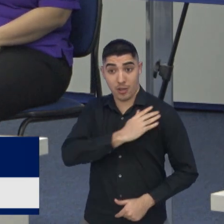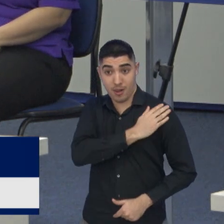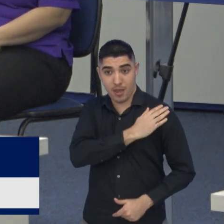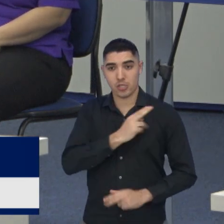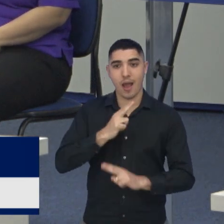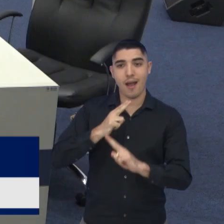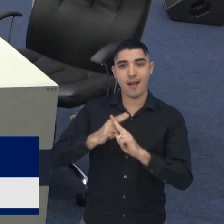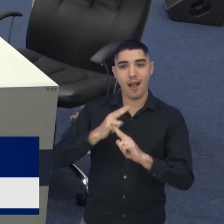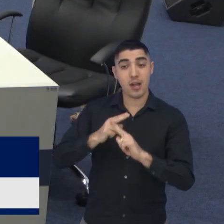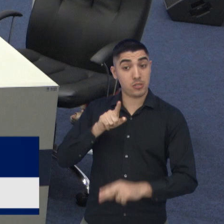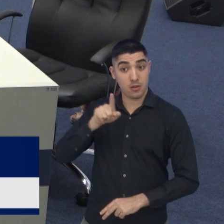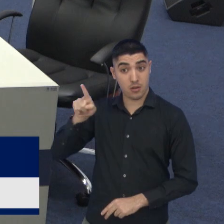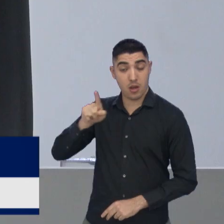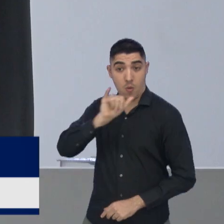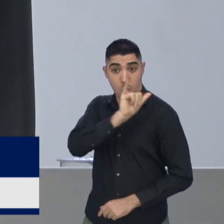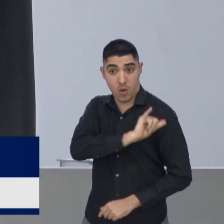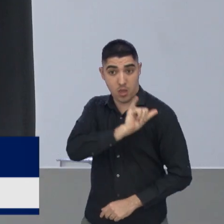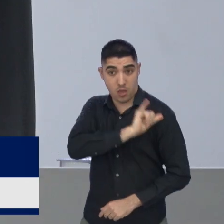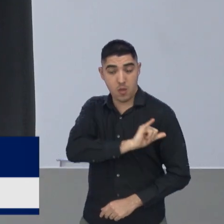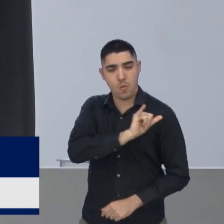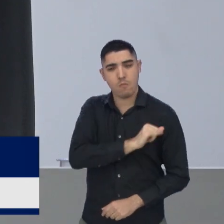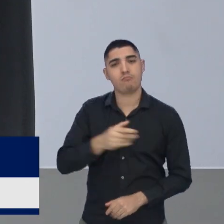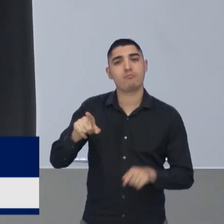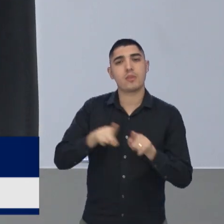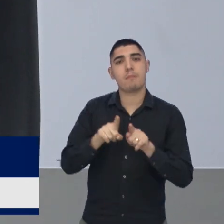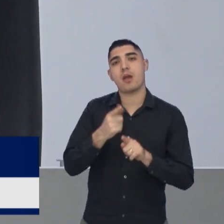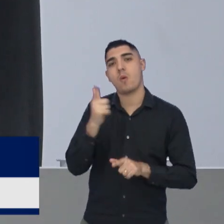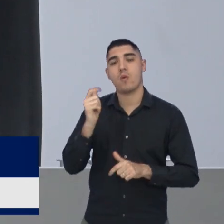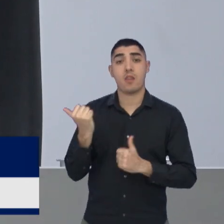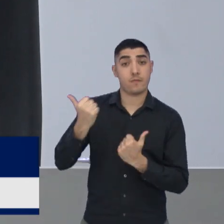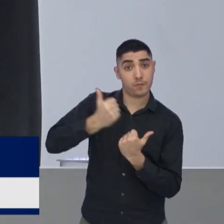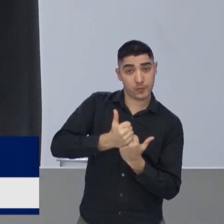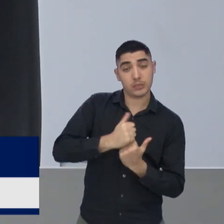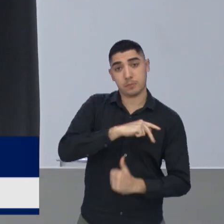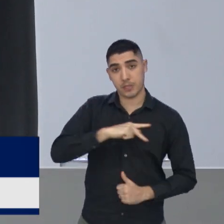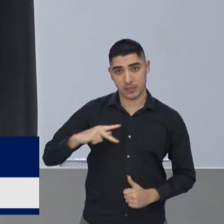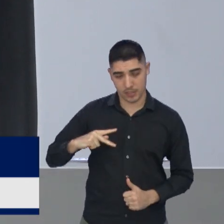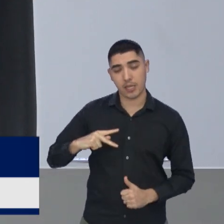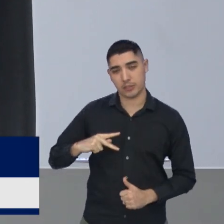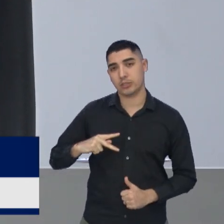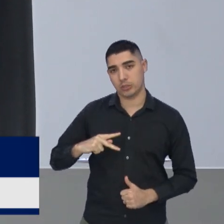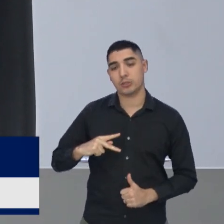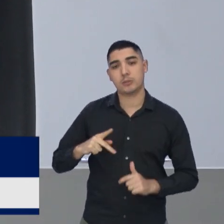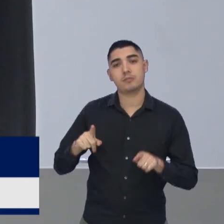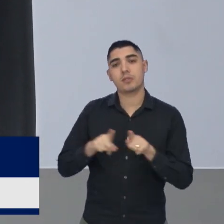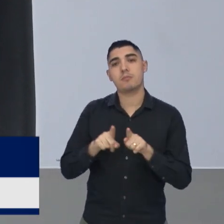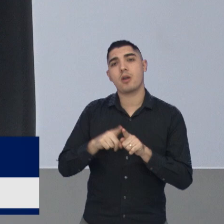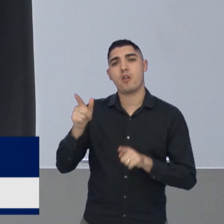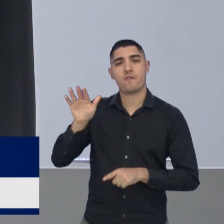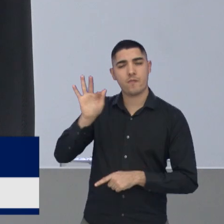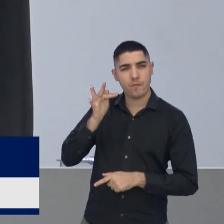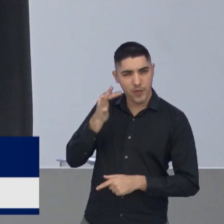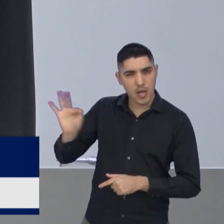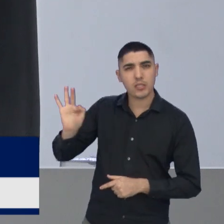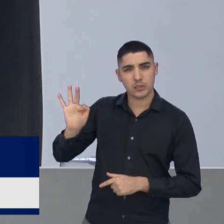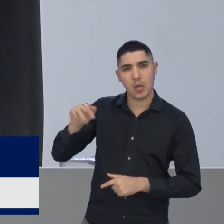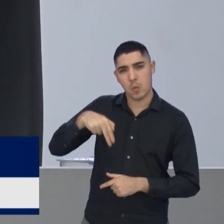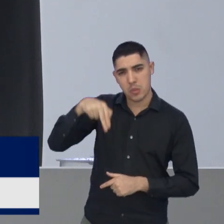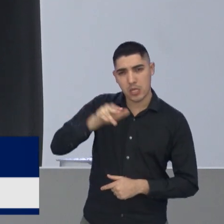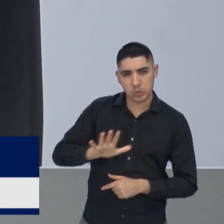do Rio de Janeiro, vice-presidente da FENAGE, Federação Nacional da Associação dos Gestores da